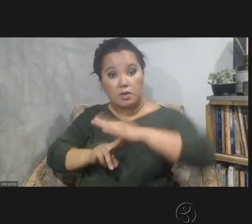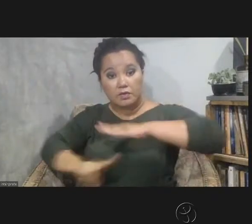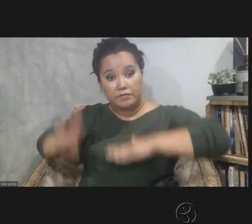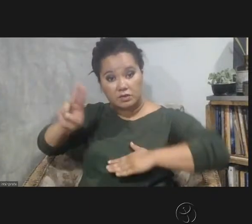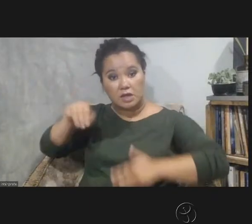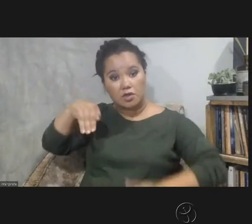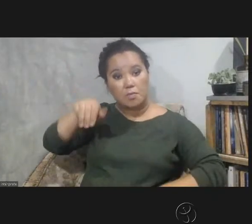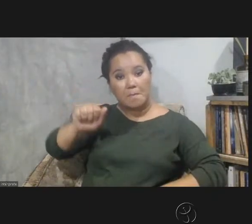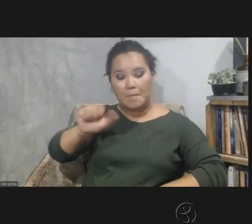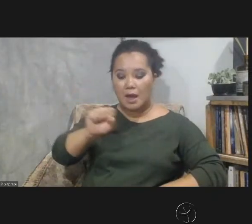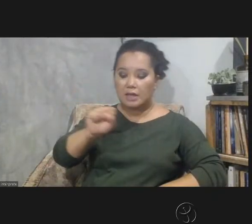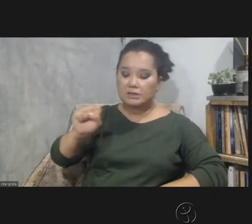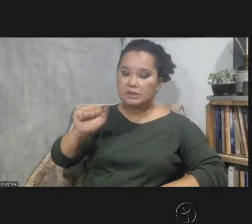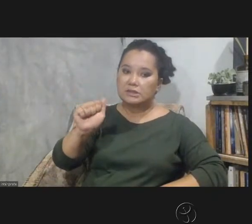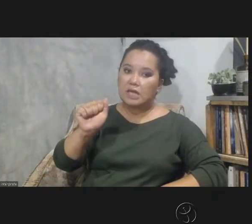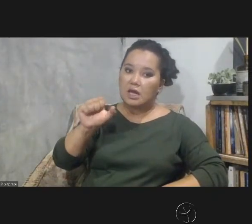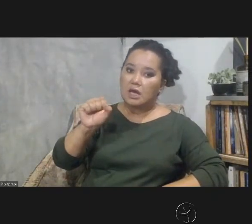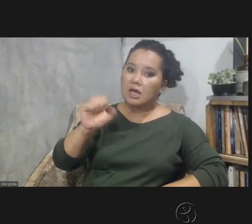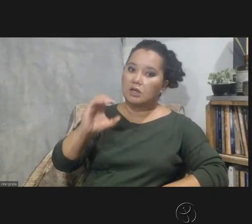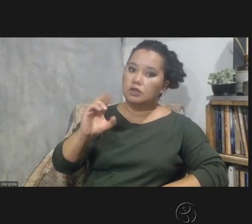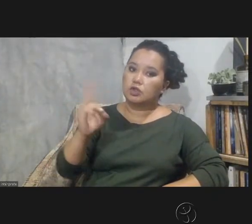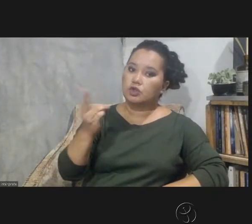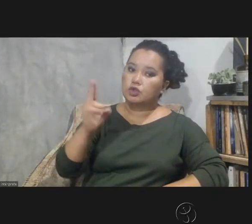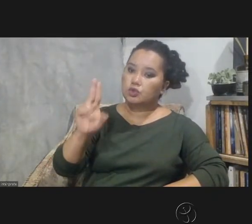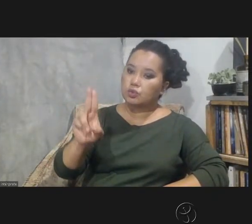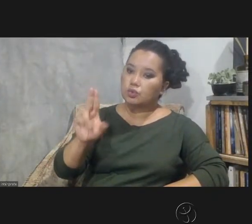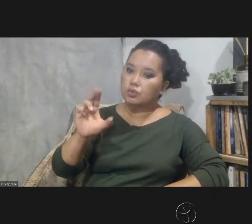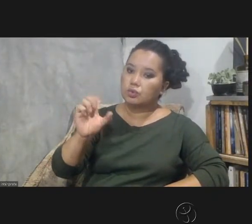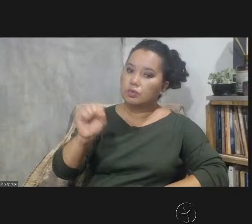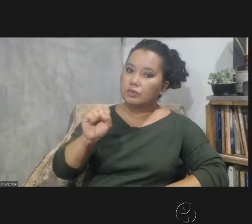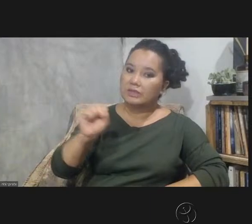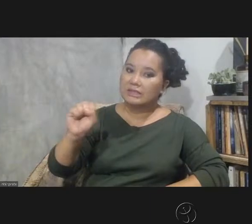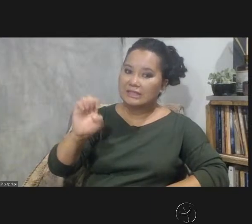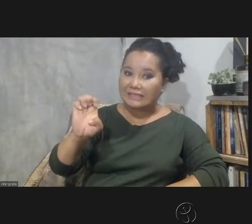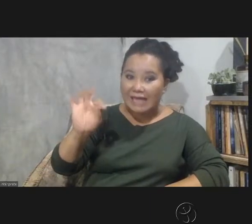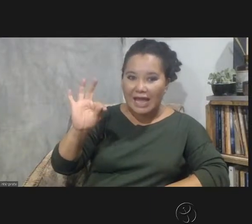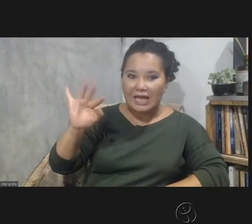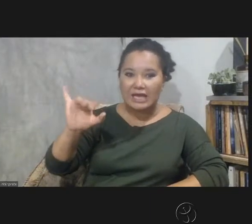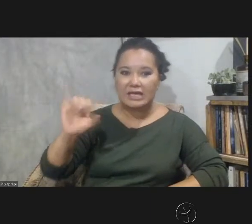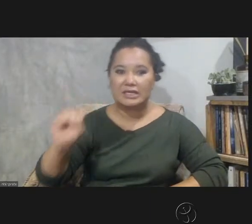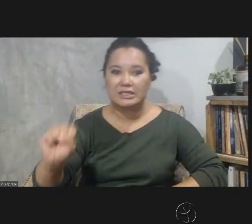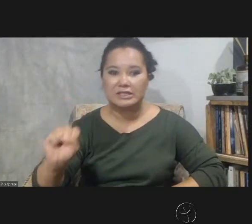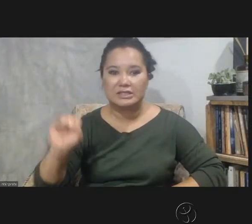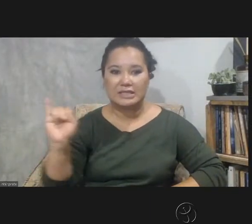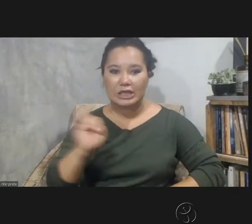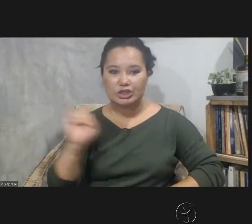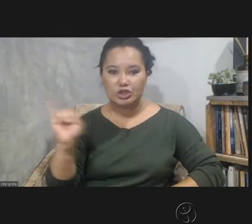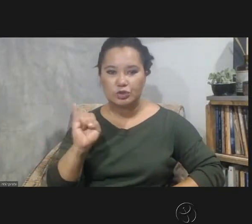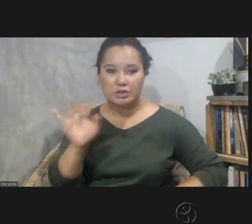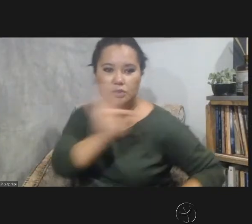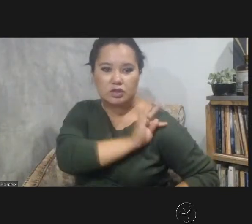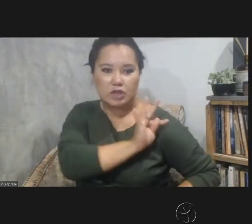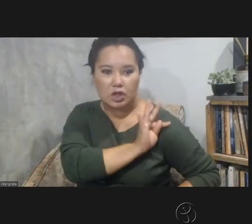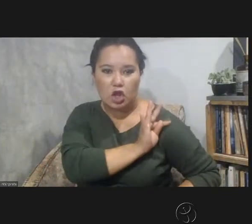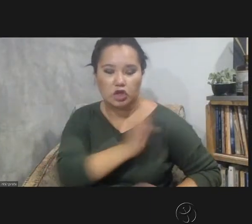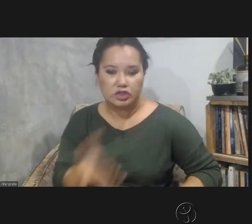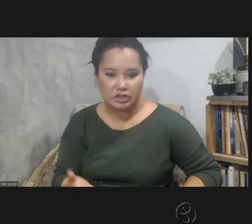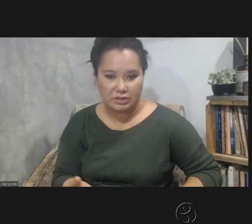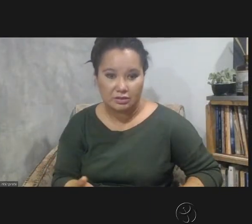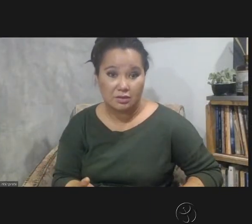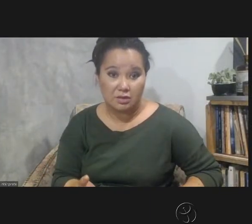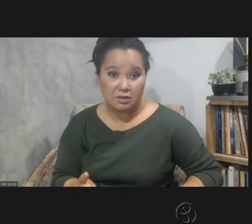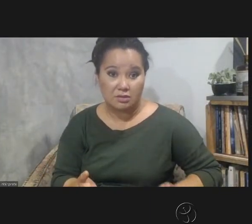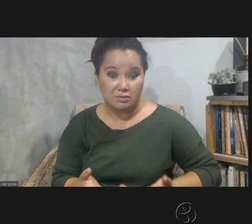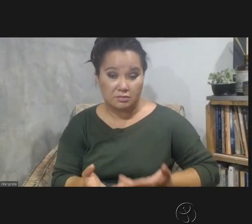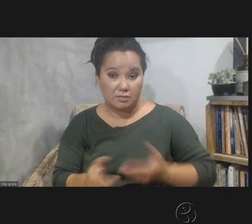Massachusetts Institute of Technology. Nada como assim seria imaginado com